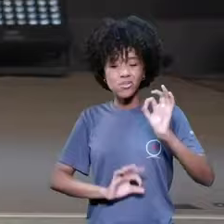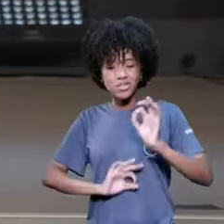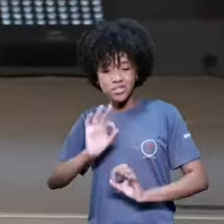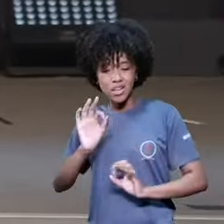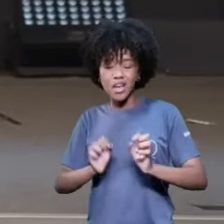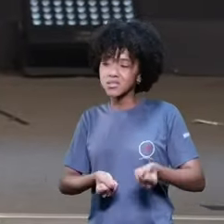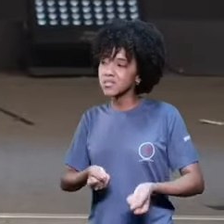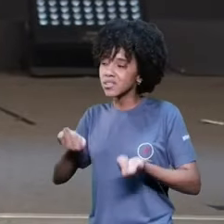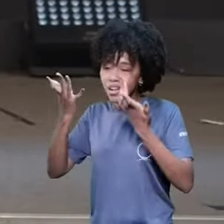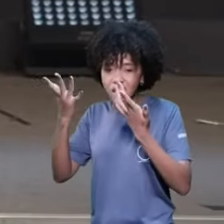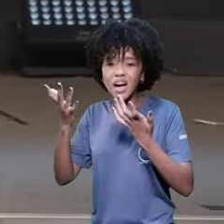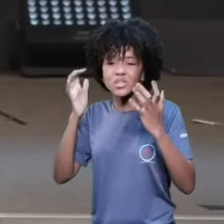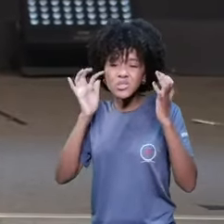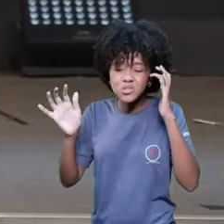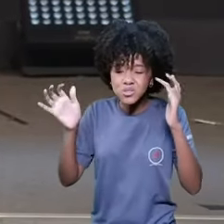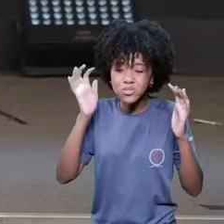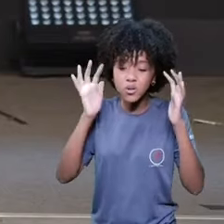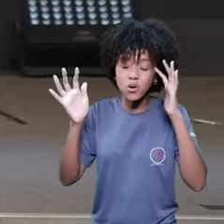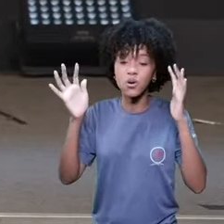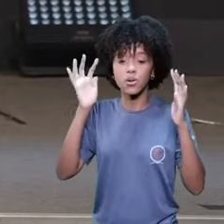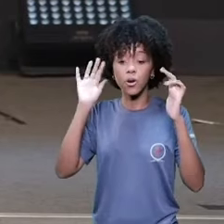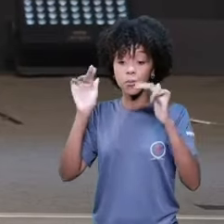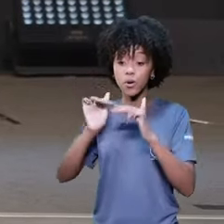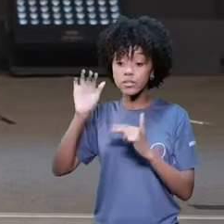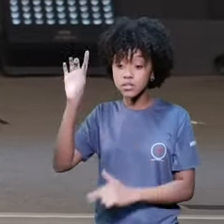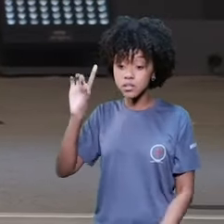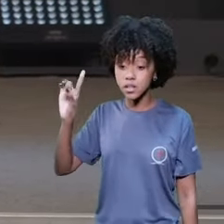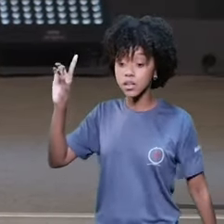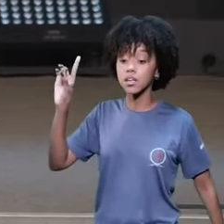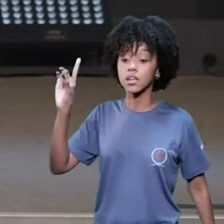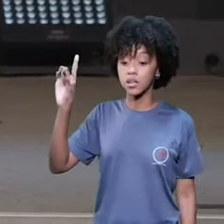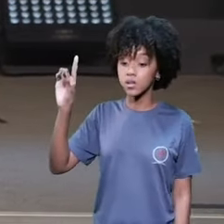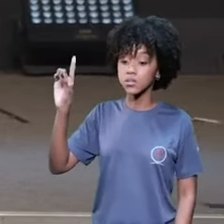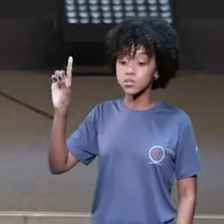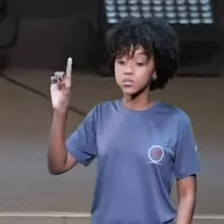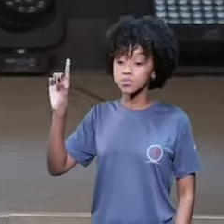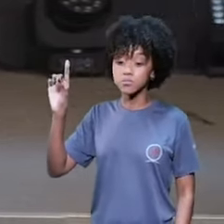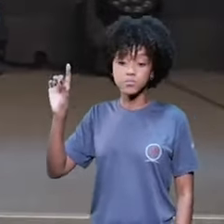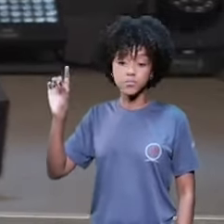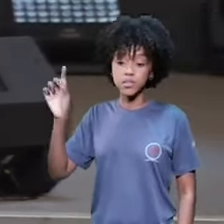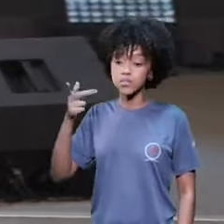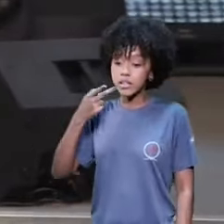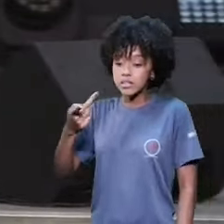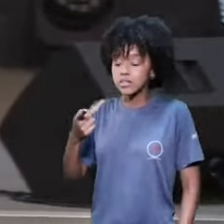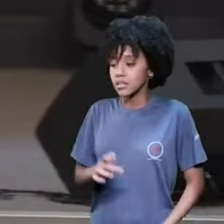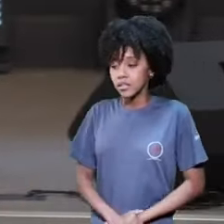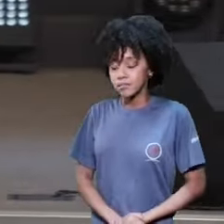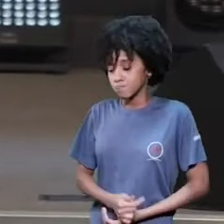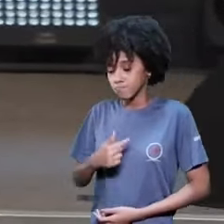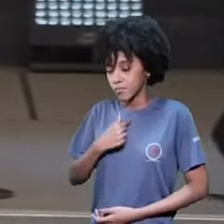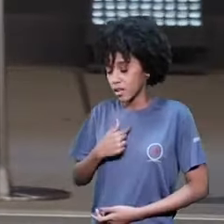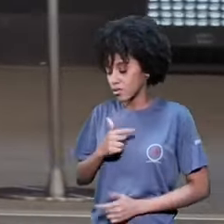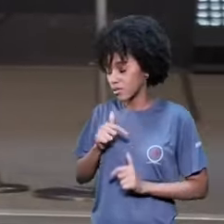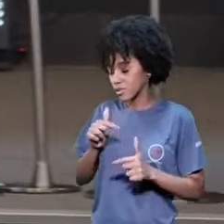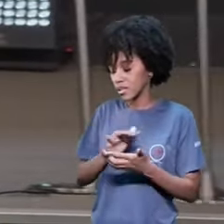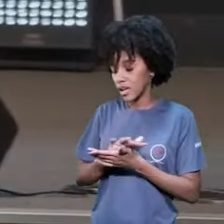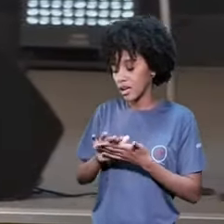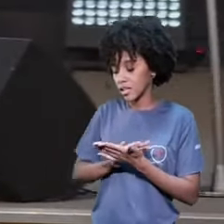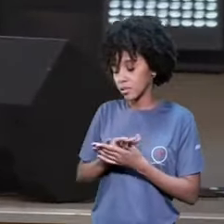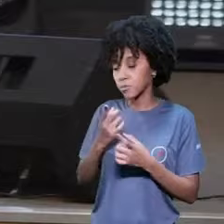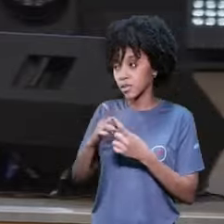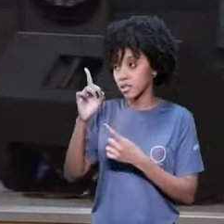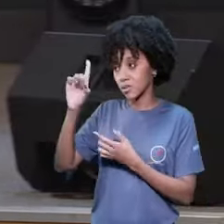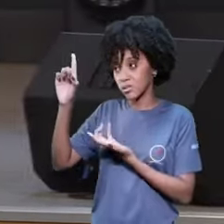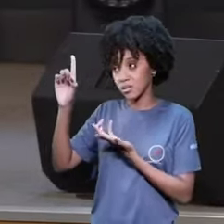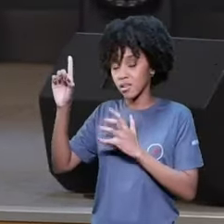que você tinha e desistiu por causa dele, desejos que você cresceu e falou, não, eu não vou mais isso porque Deus quer outra coisa de